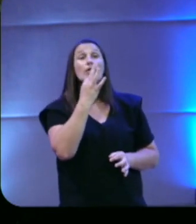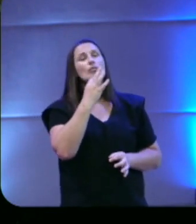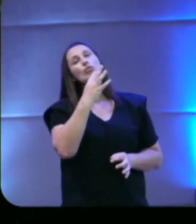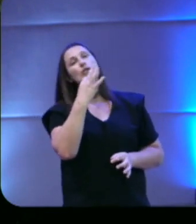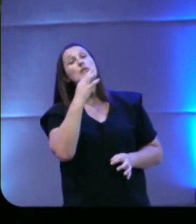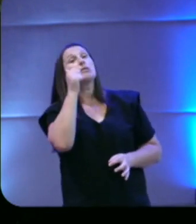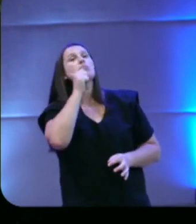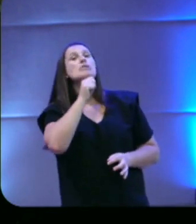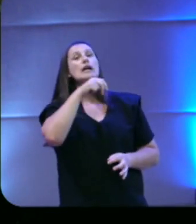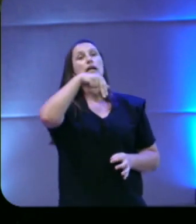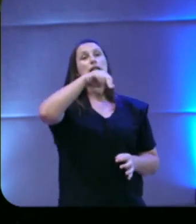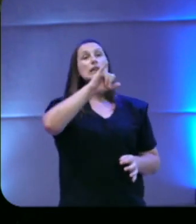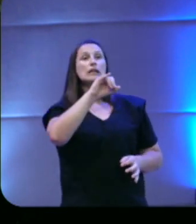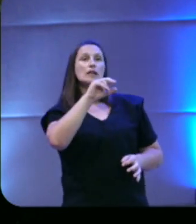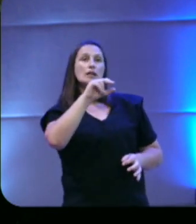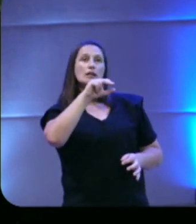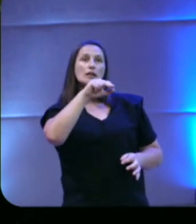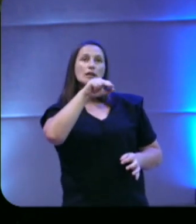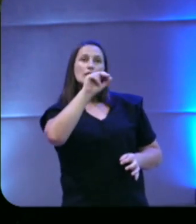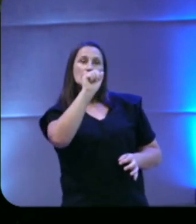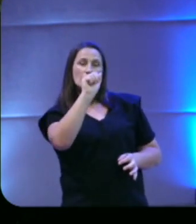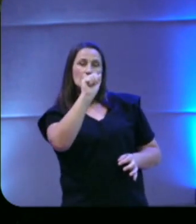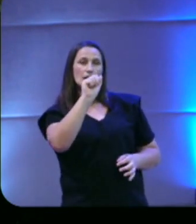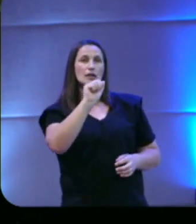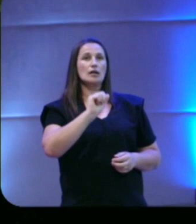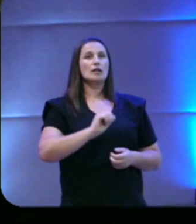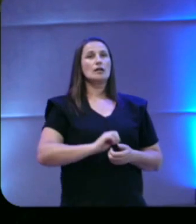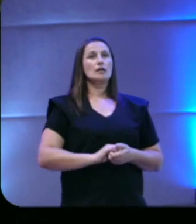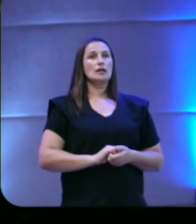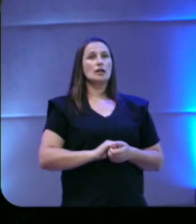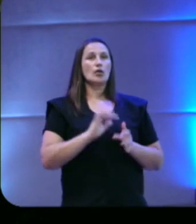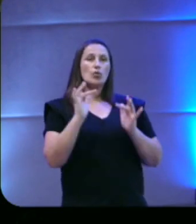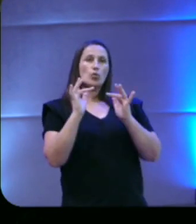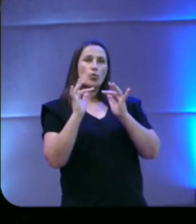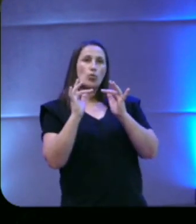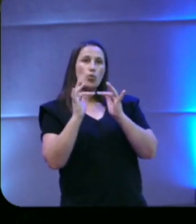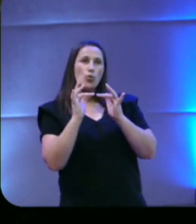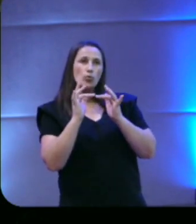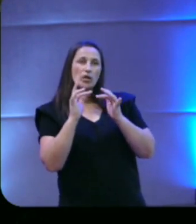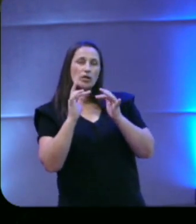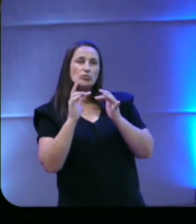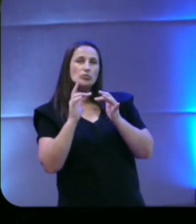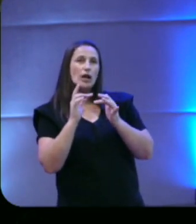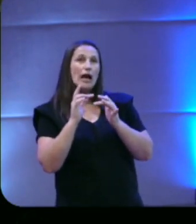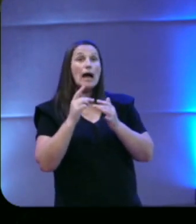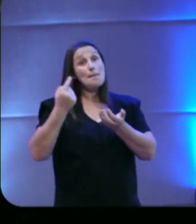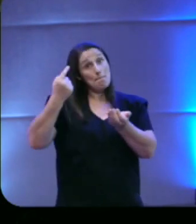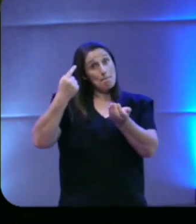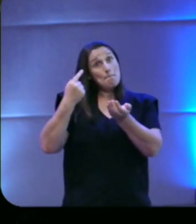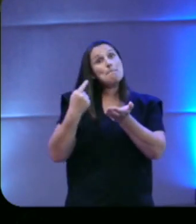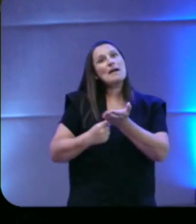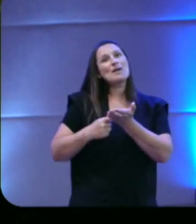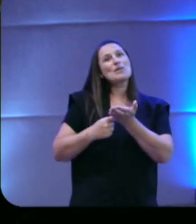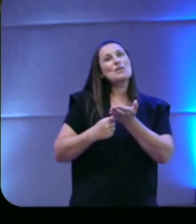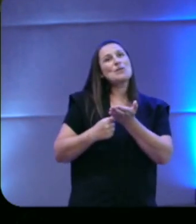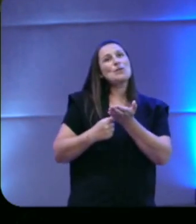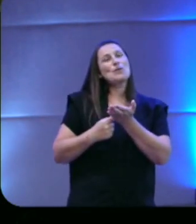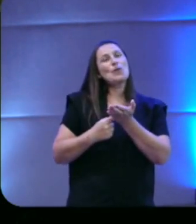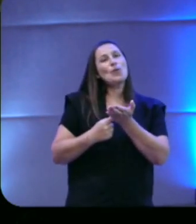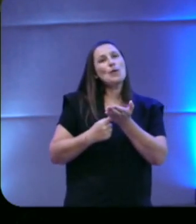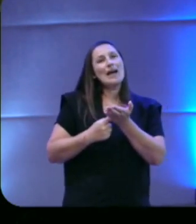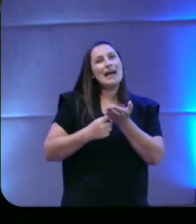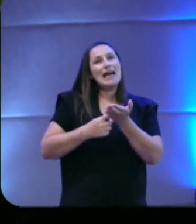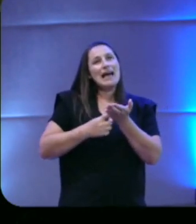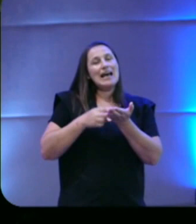Mina. E logo depois daquele primeiro contato, Sheila, minha esposa, marcou para tomar um chá na casa dela. Naquele